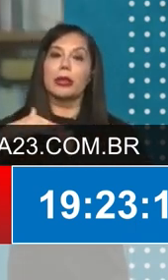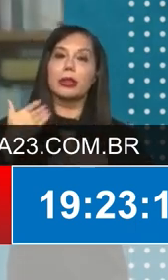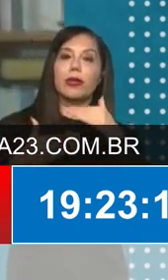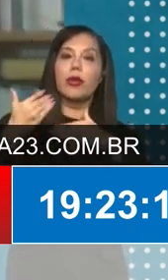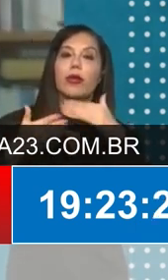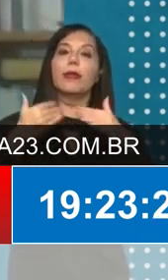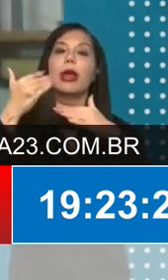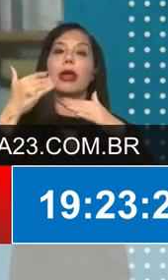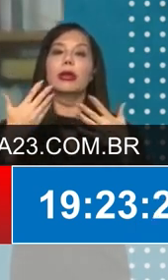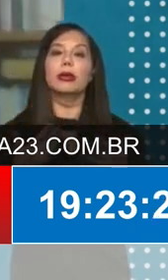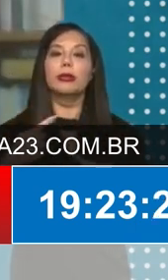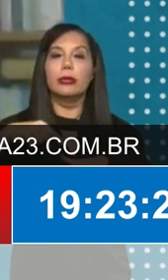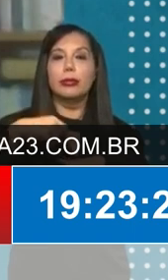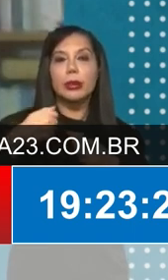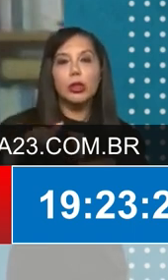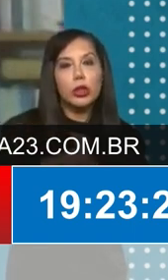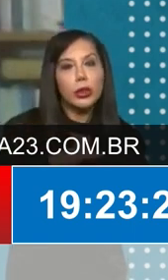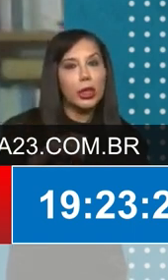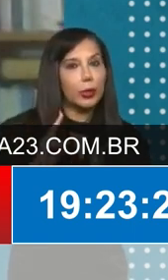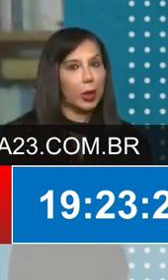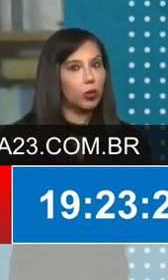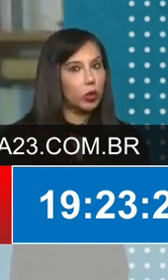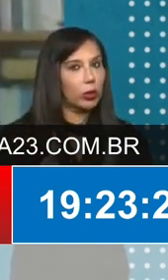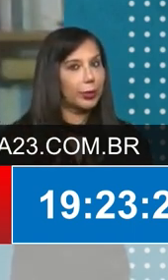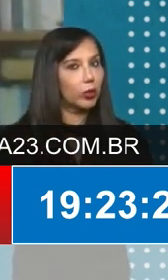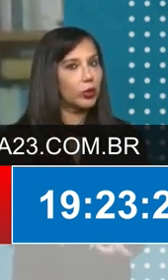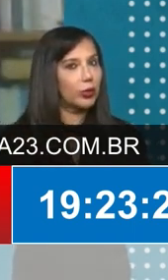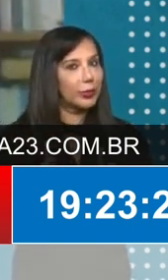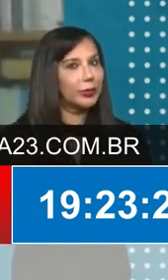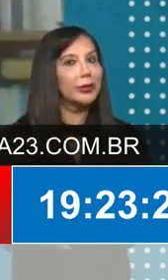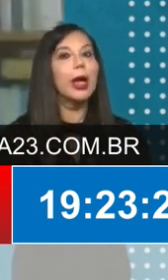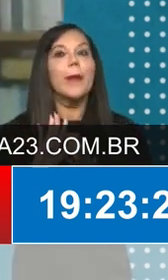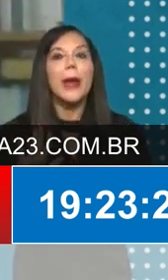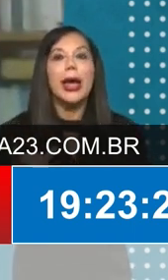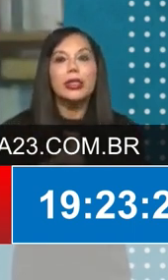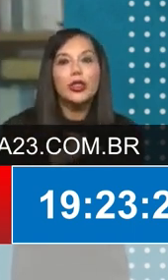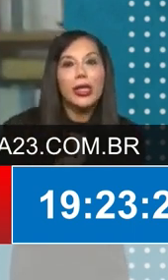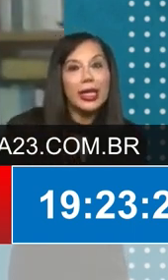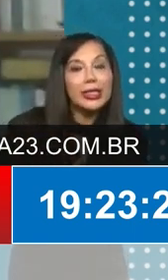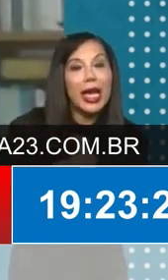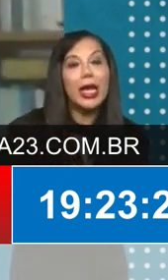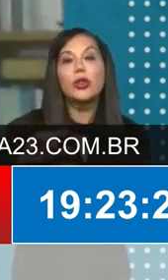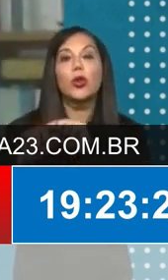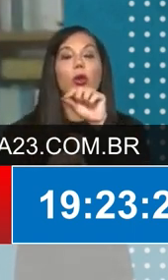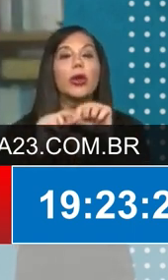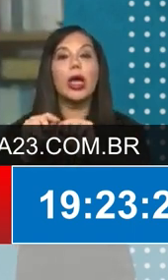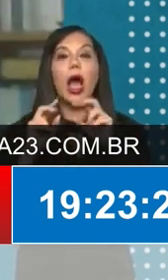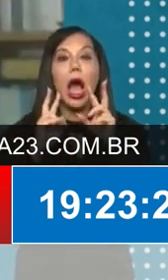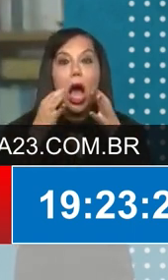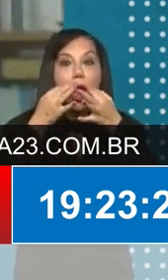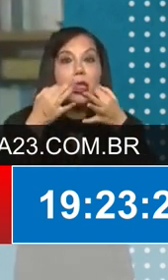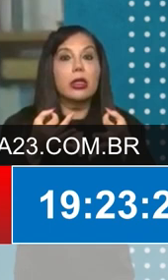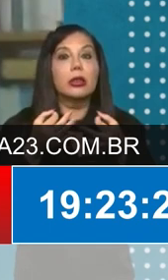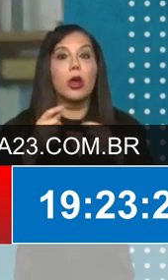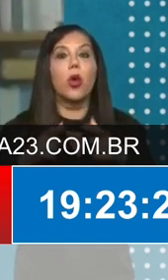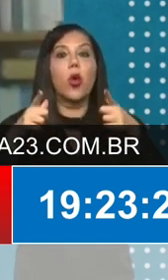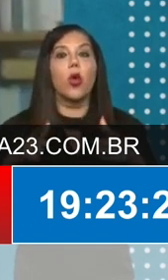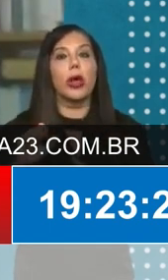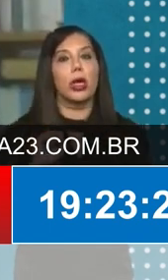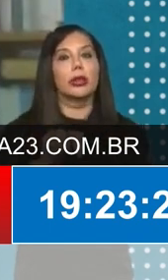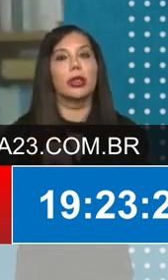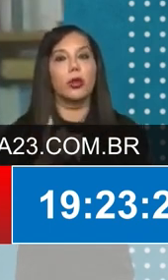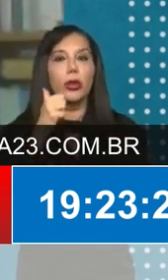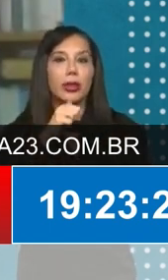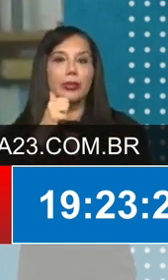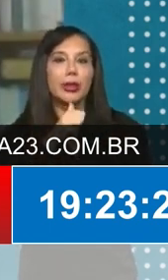ter estratégias de permanência. E dentro de estratégias de permanência, eu chamaria atenção para a questão de um ambiente seguro para as